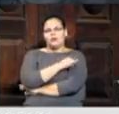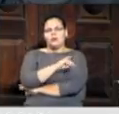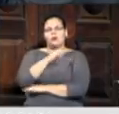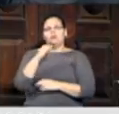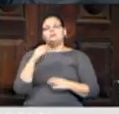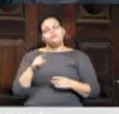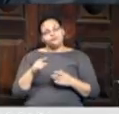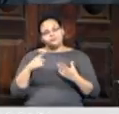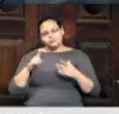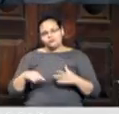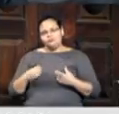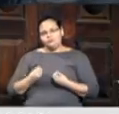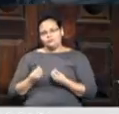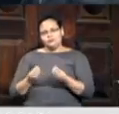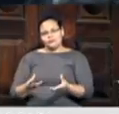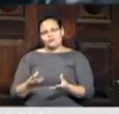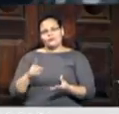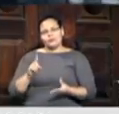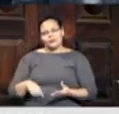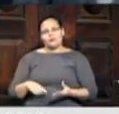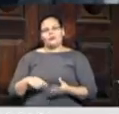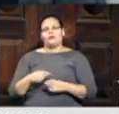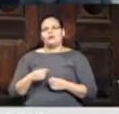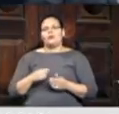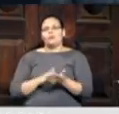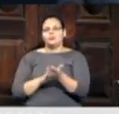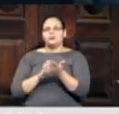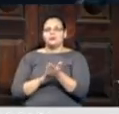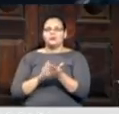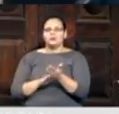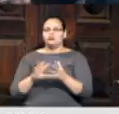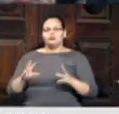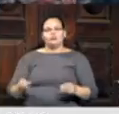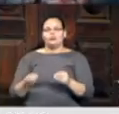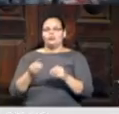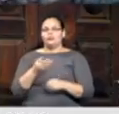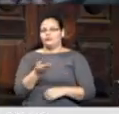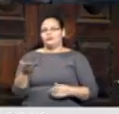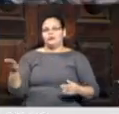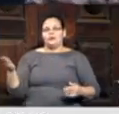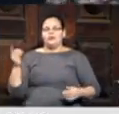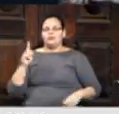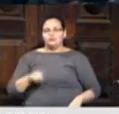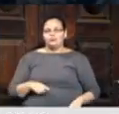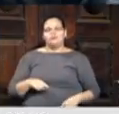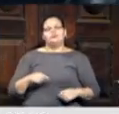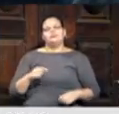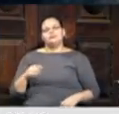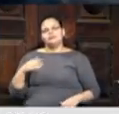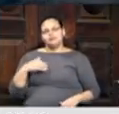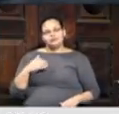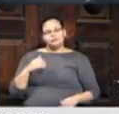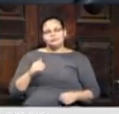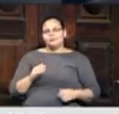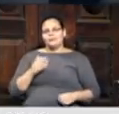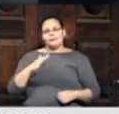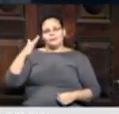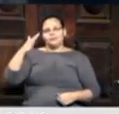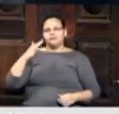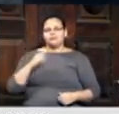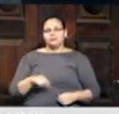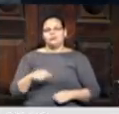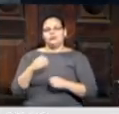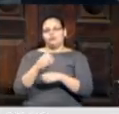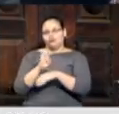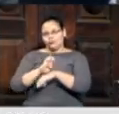conceder, né, essa moção, essa homenagem a todos vocês que abrilhantam o nosso Estado,